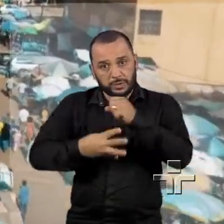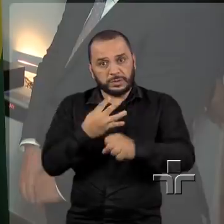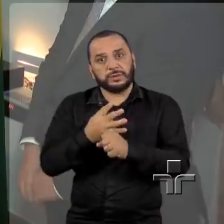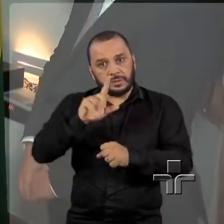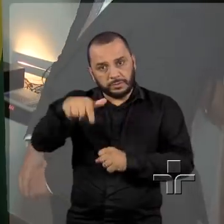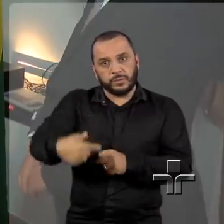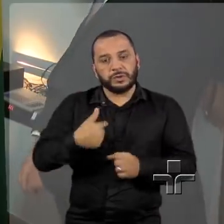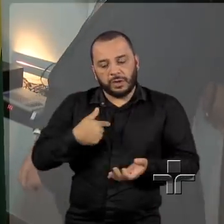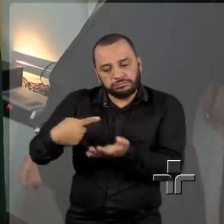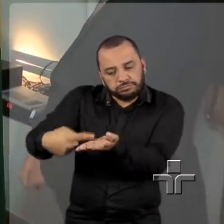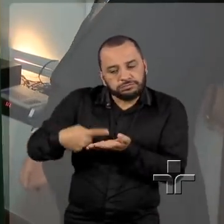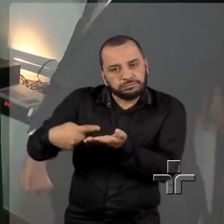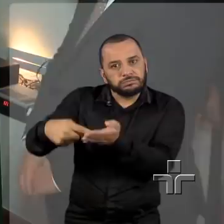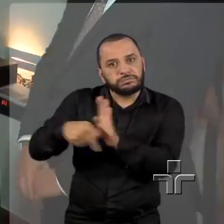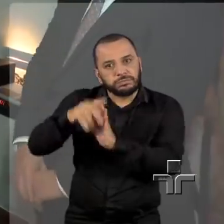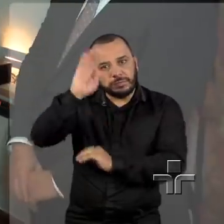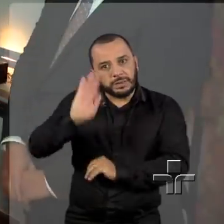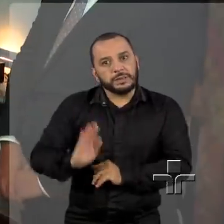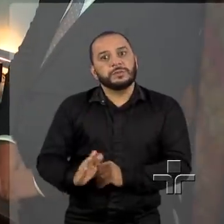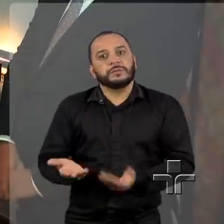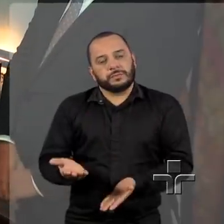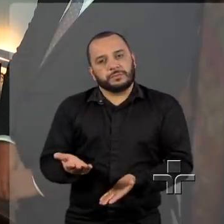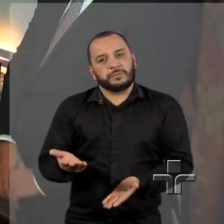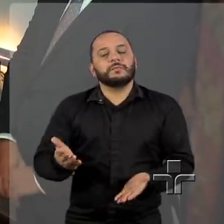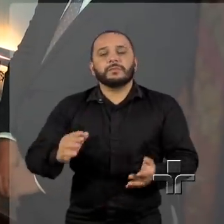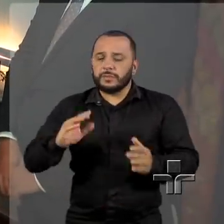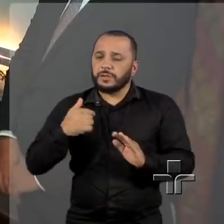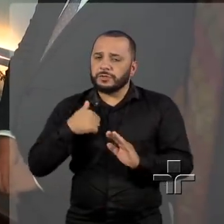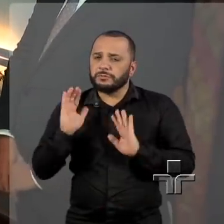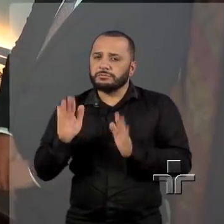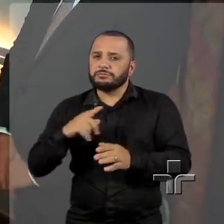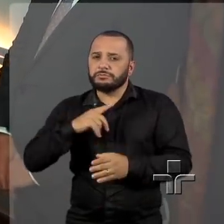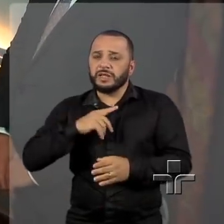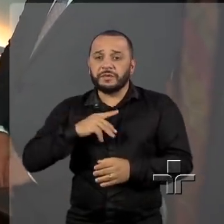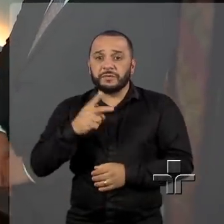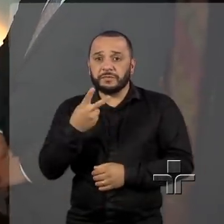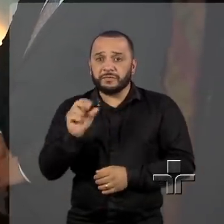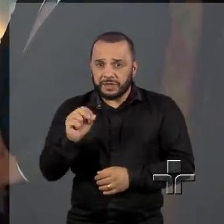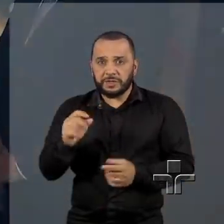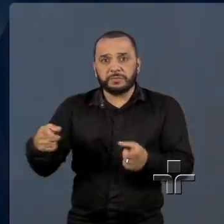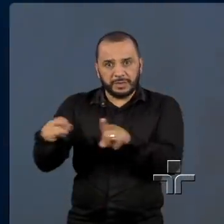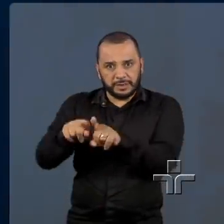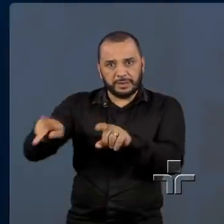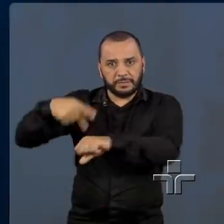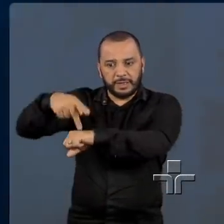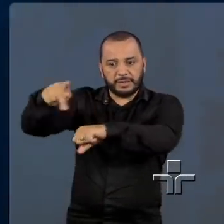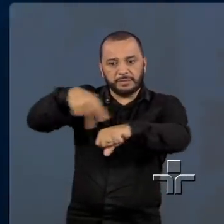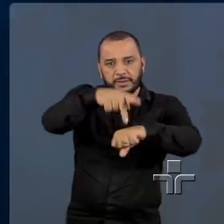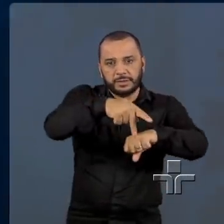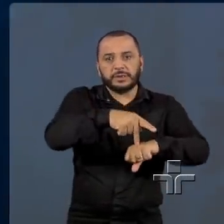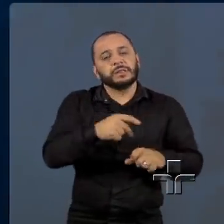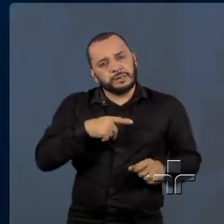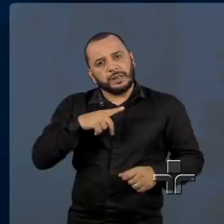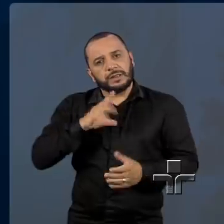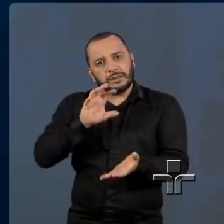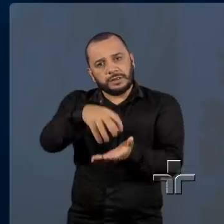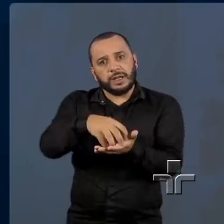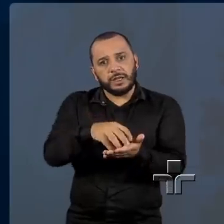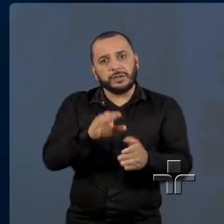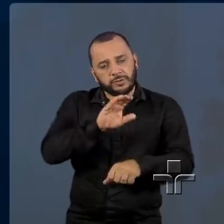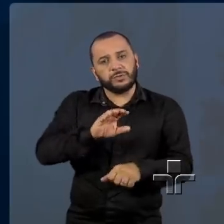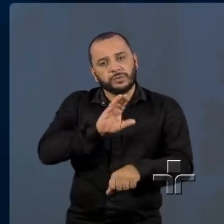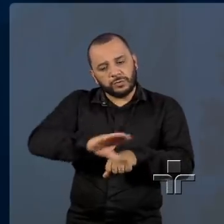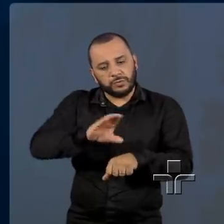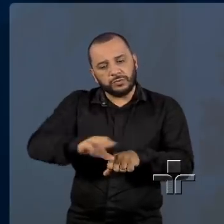cooperação técnica com o Brasil. Desde então, foram mais de 20 parcerias entre os países. como centros de formação